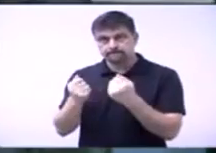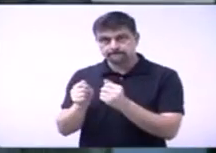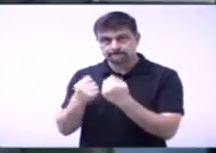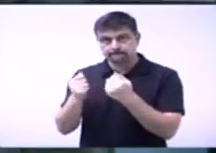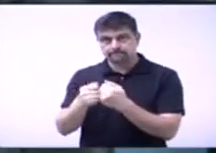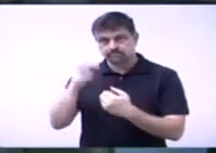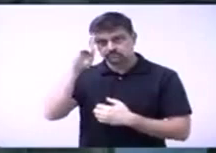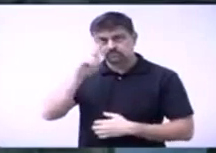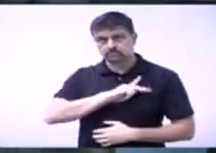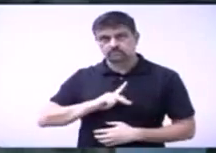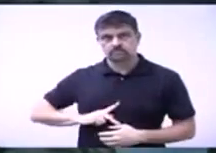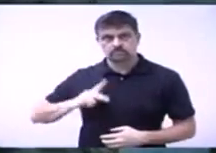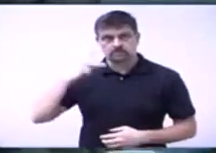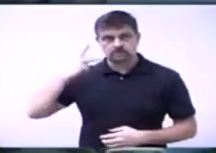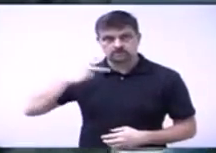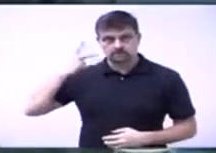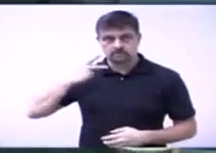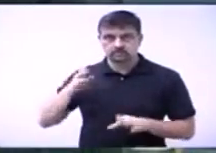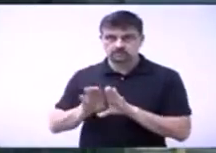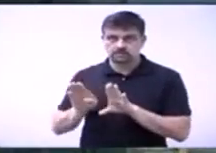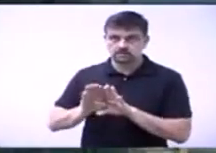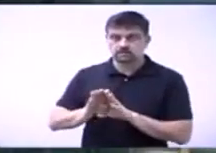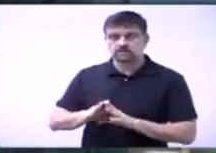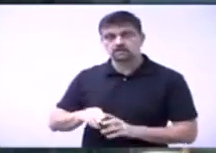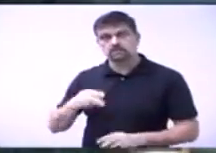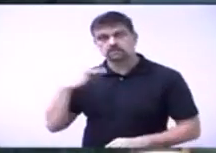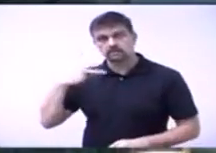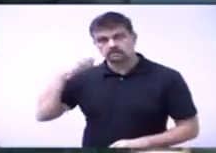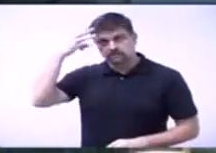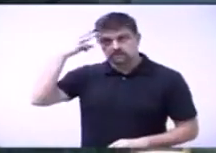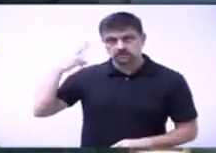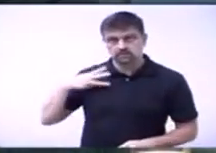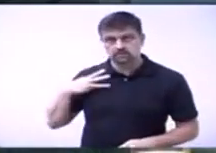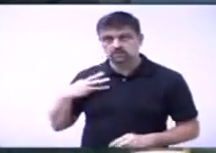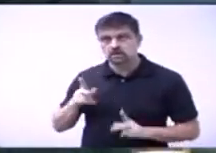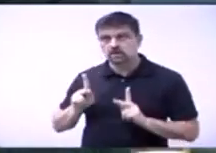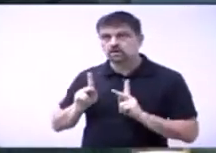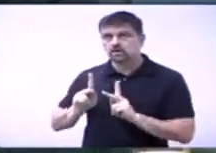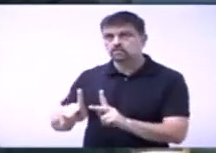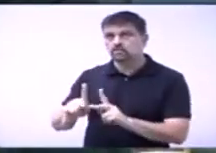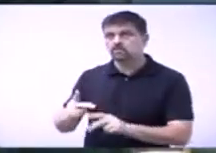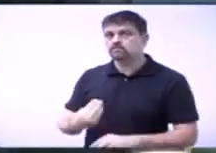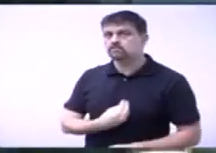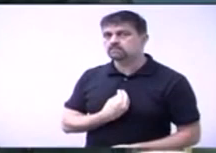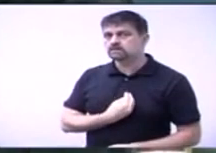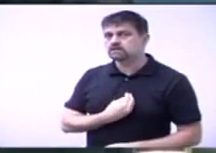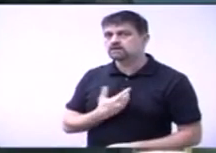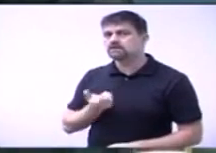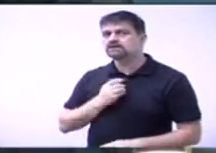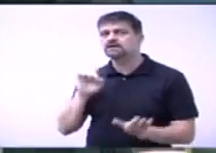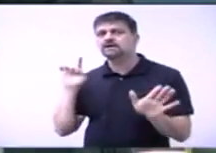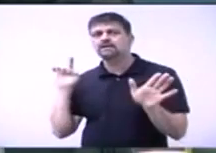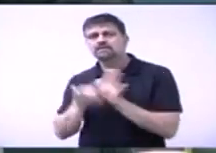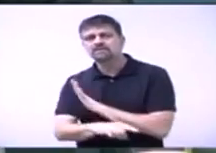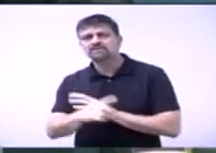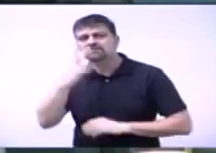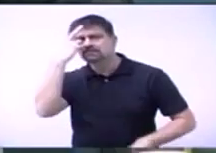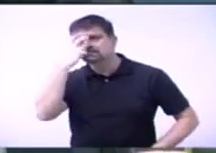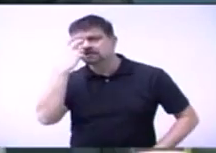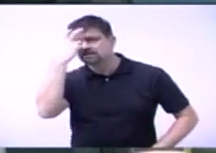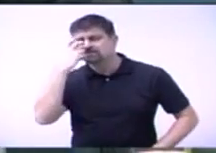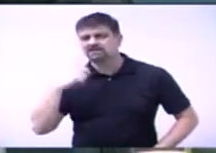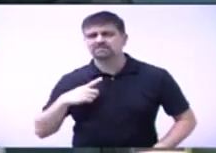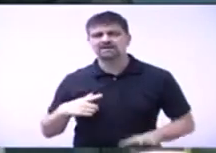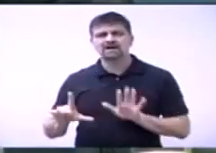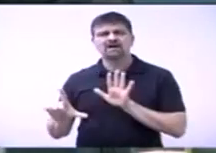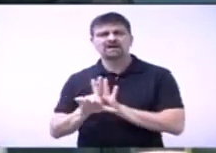Senhor presidente, nobres vereadores, vereadora, população presente, tirar uma dúvida com o vereador Dr. Fábio, porque essa lei, na verdade,